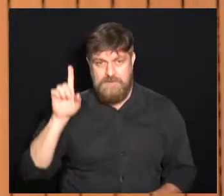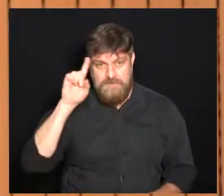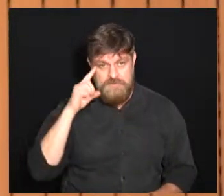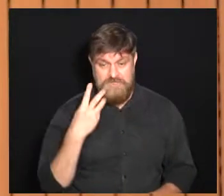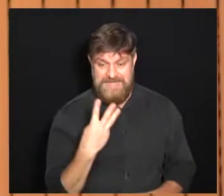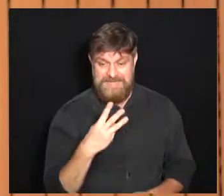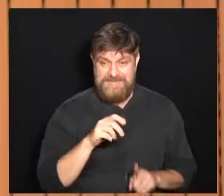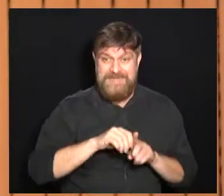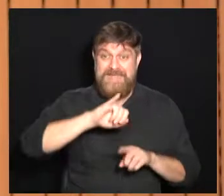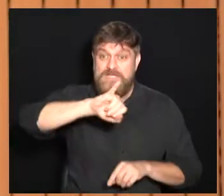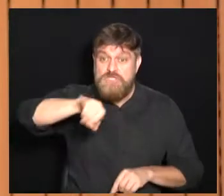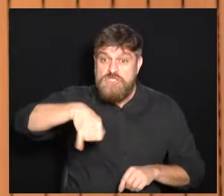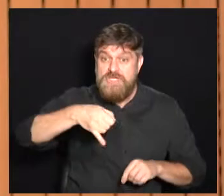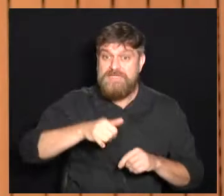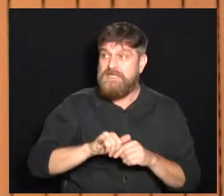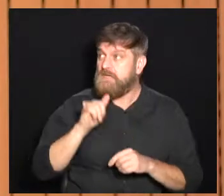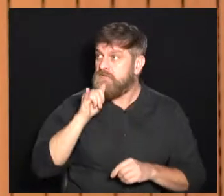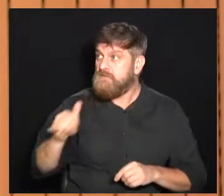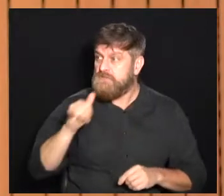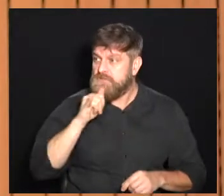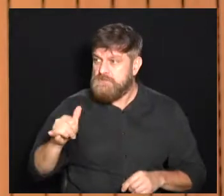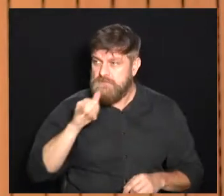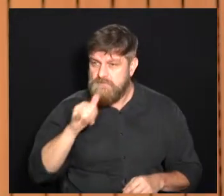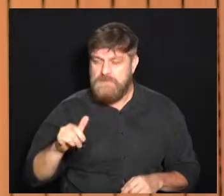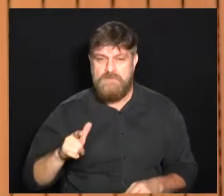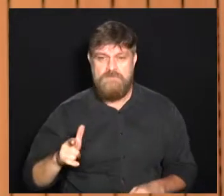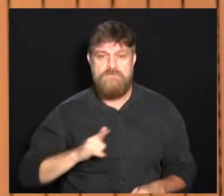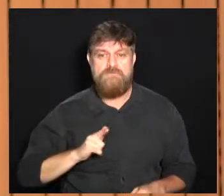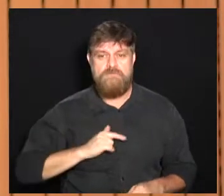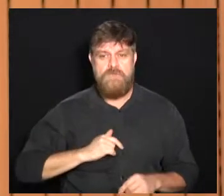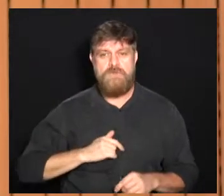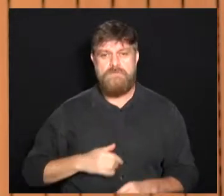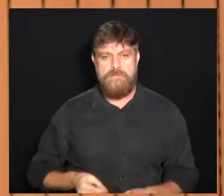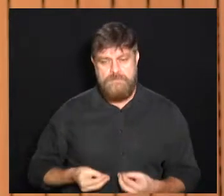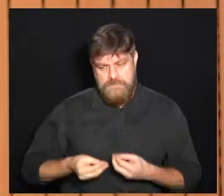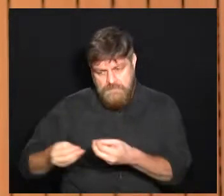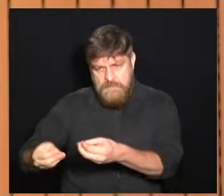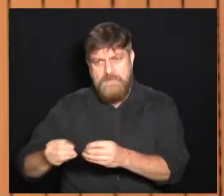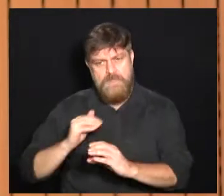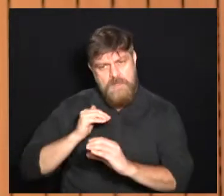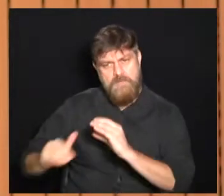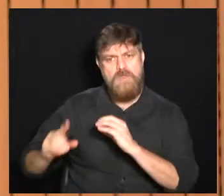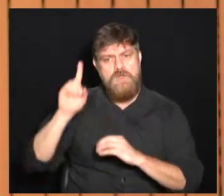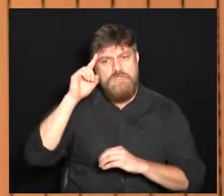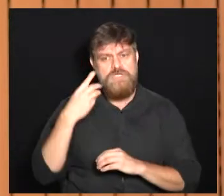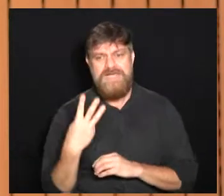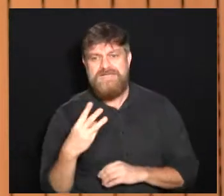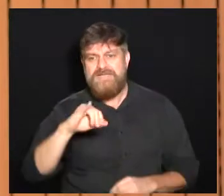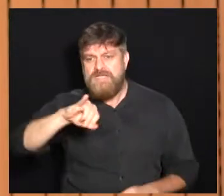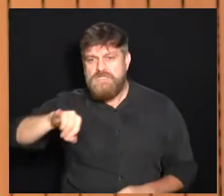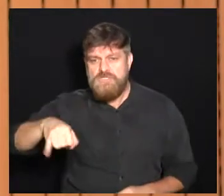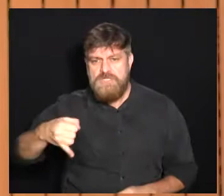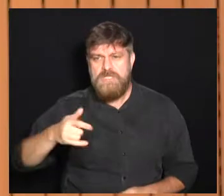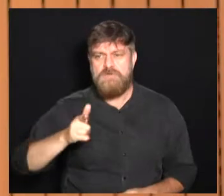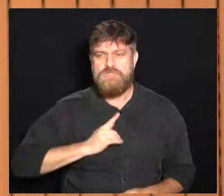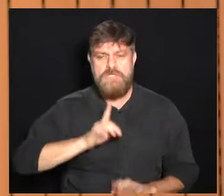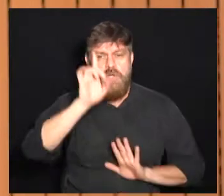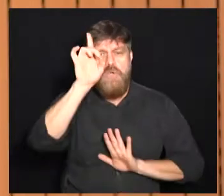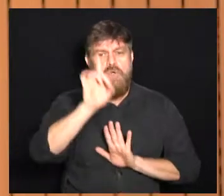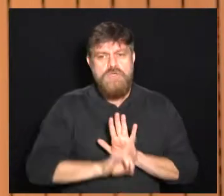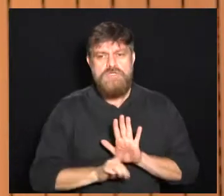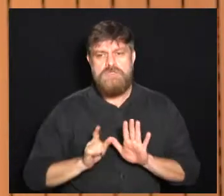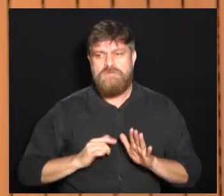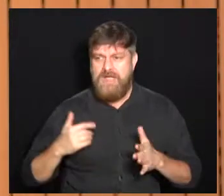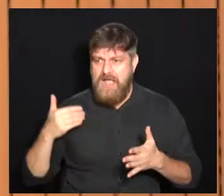de janeiro. Tá? A OS foi comunicada no dia 3 de janeiro, mas ela tinha o direito de ficar